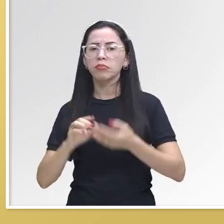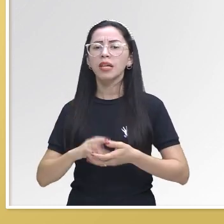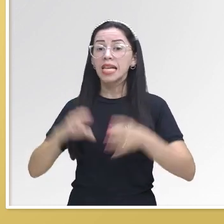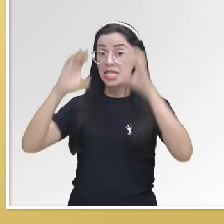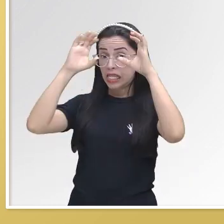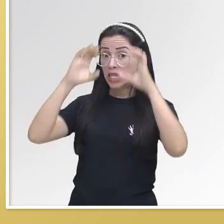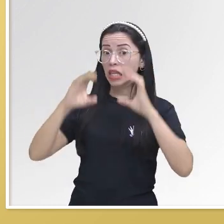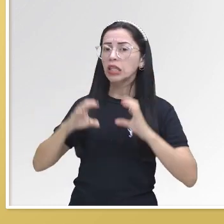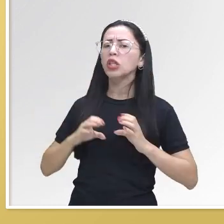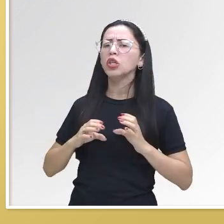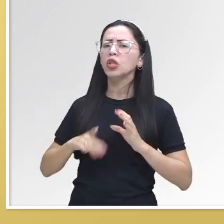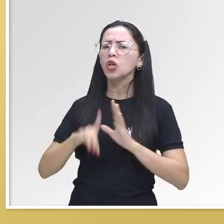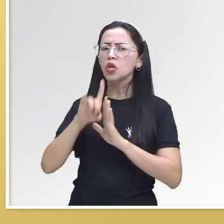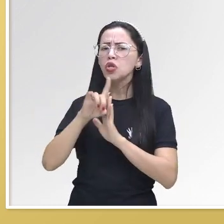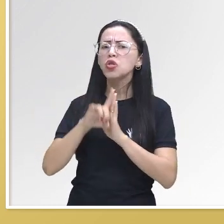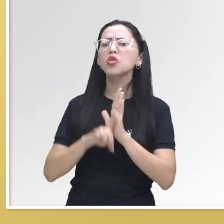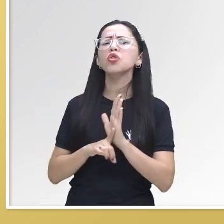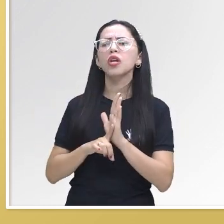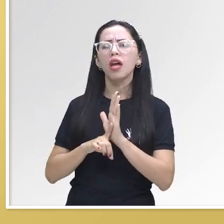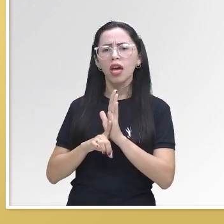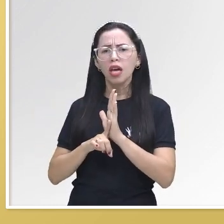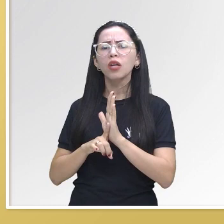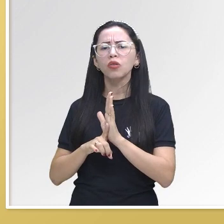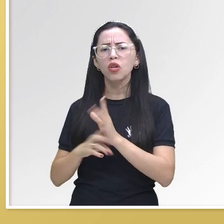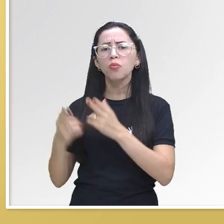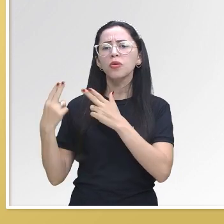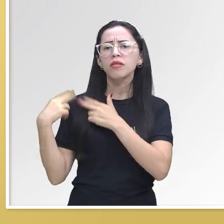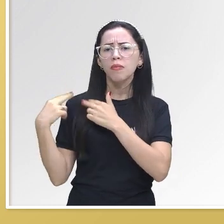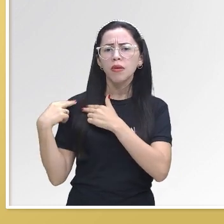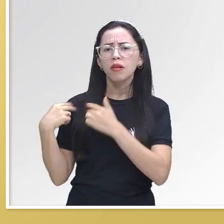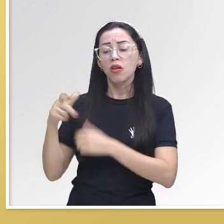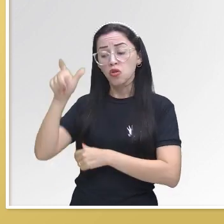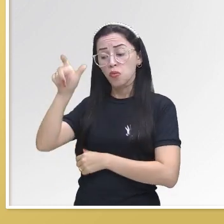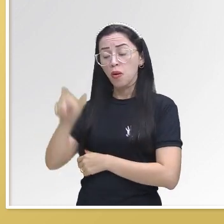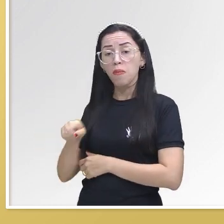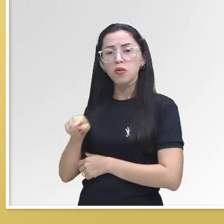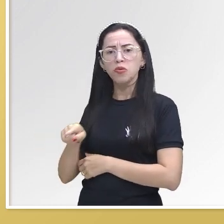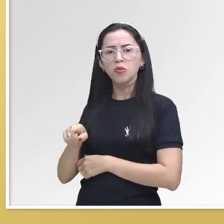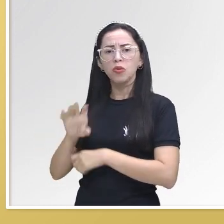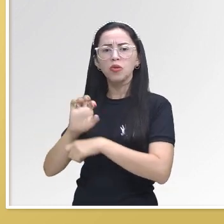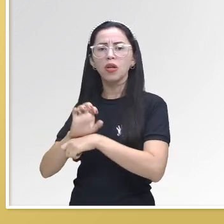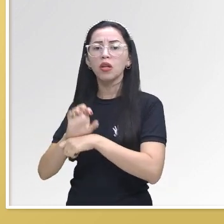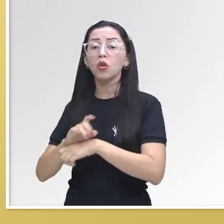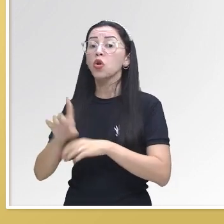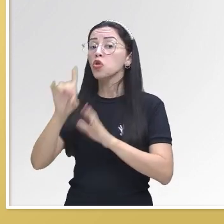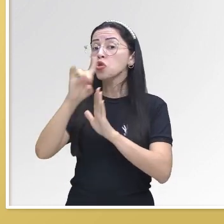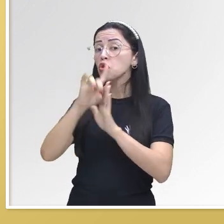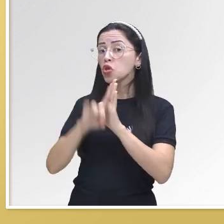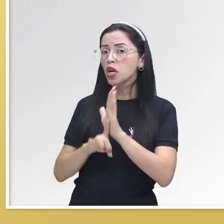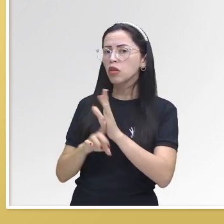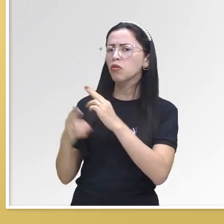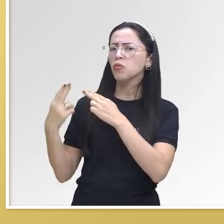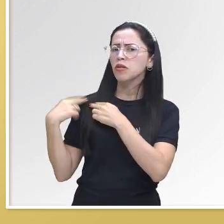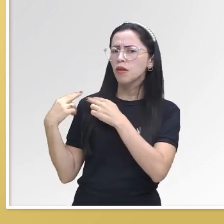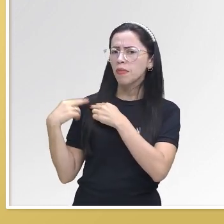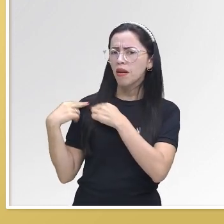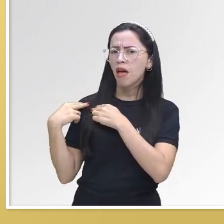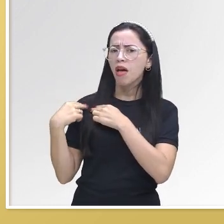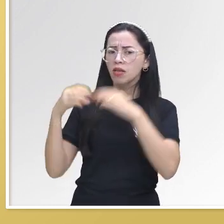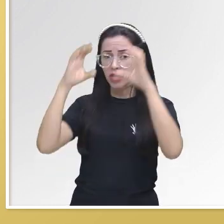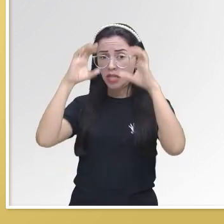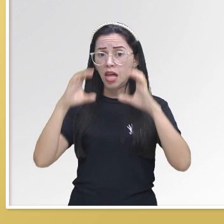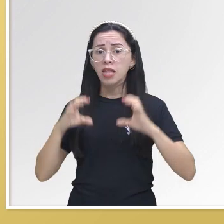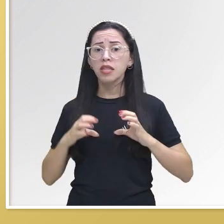a prática dos direitos e deveres de um indivíduo em um Estado. Os direitos e deveres de um cidadão devem andar sempre